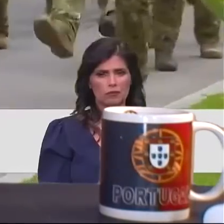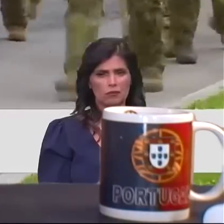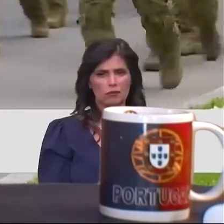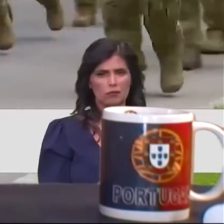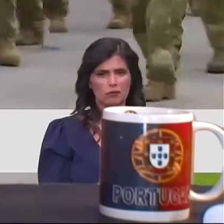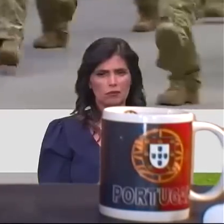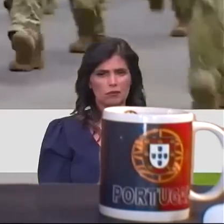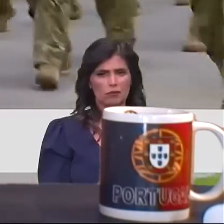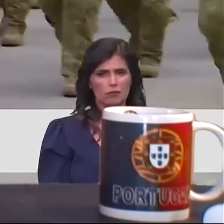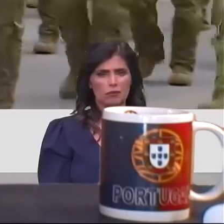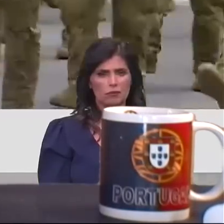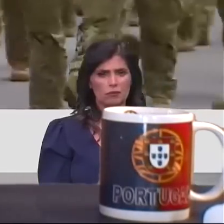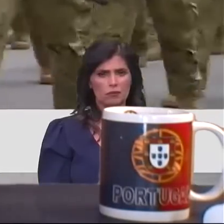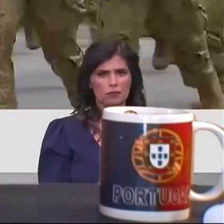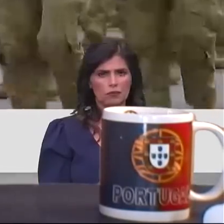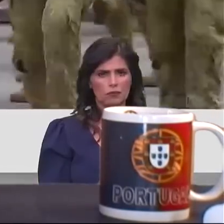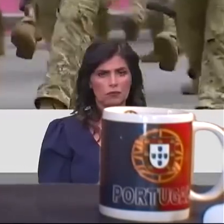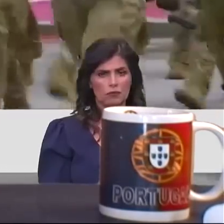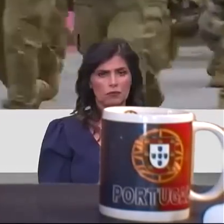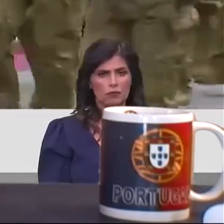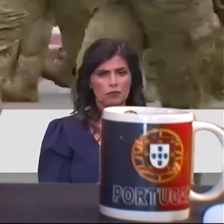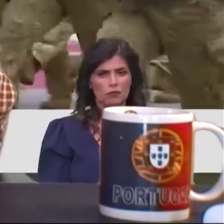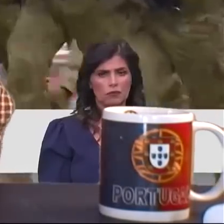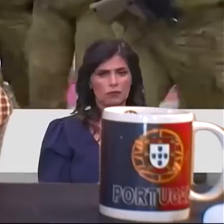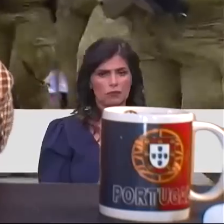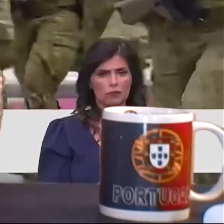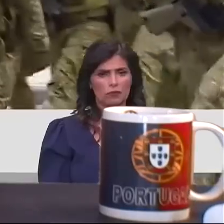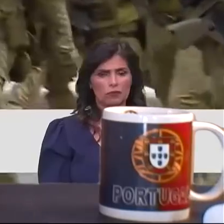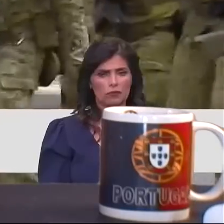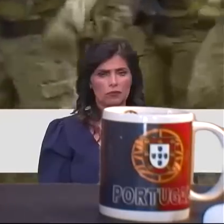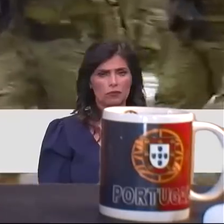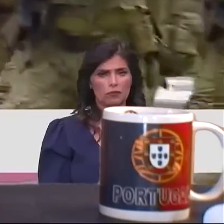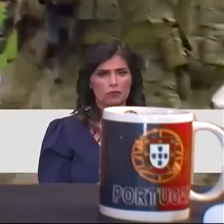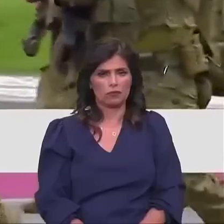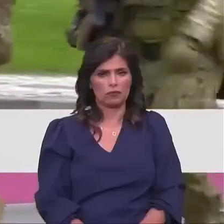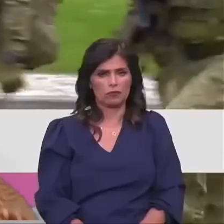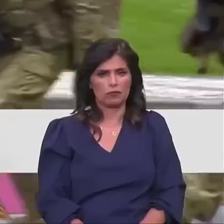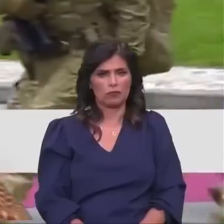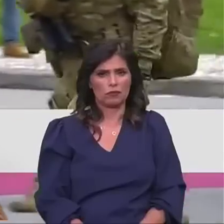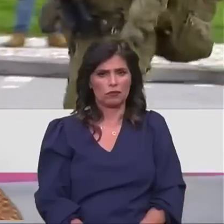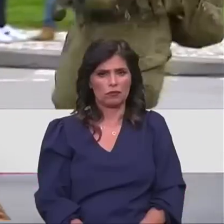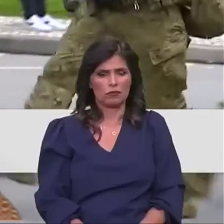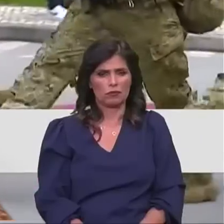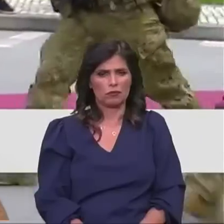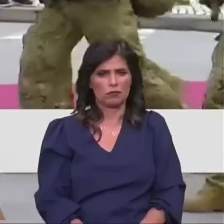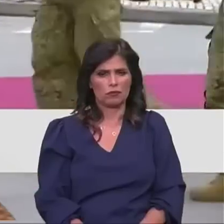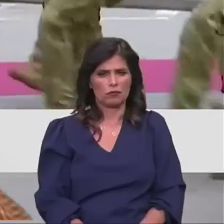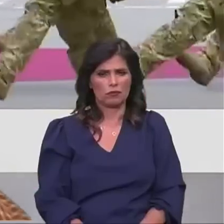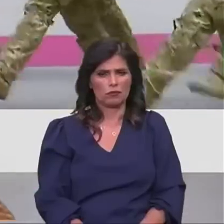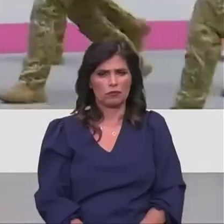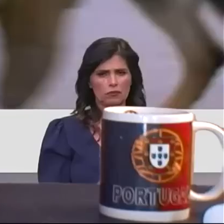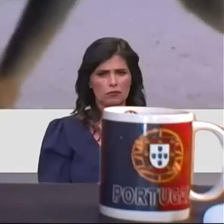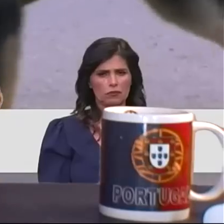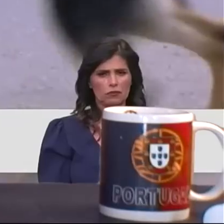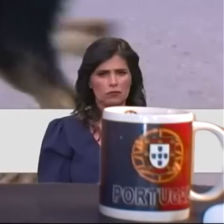no deserto para ser abatidos sempre fizemos isto com as forças armadas Sempre fomos buscar a sucata que ninguém quis pintá-la bem Pintadinha toda